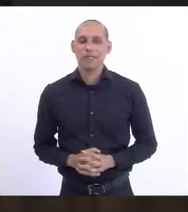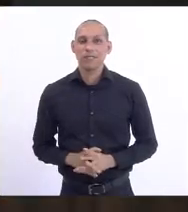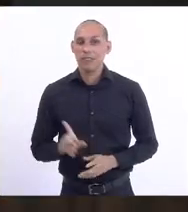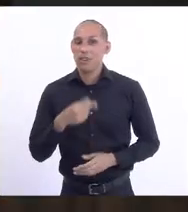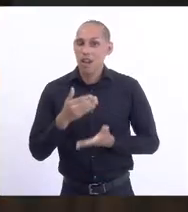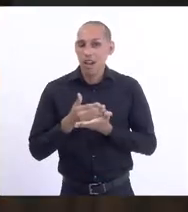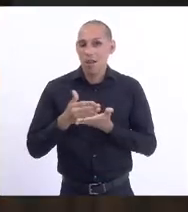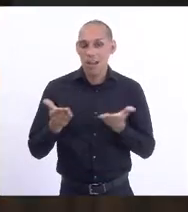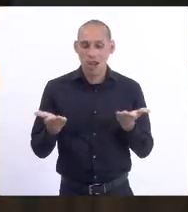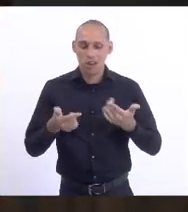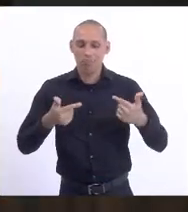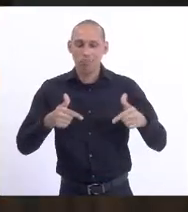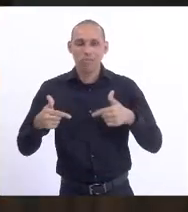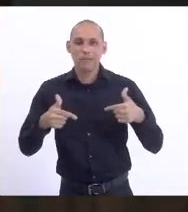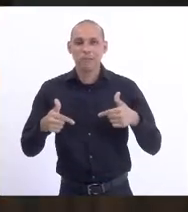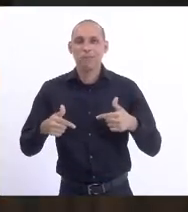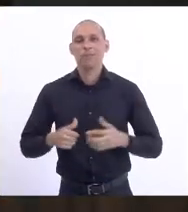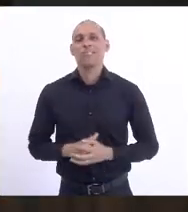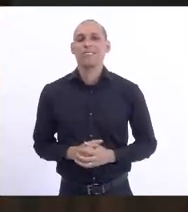iniciamos o nosso trabalho.